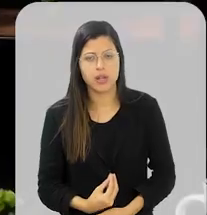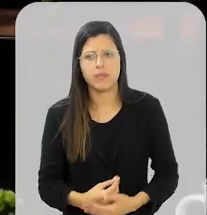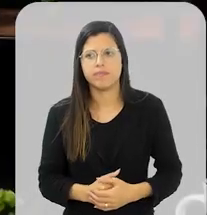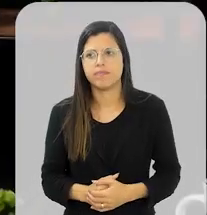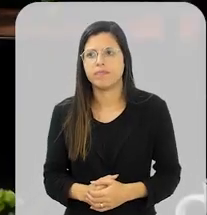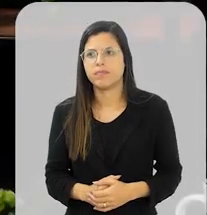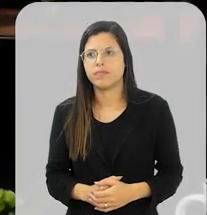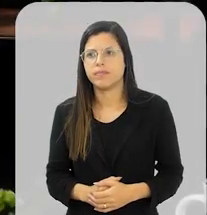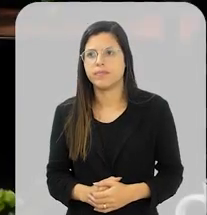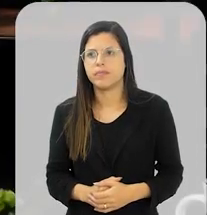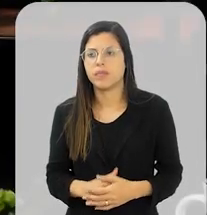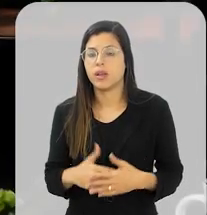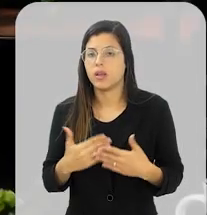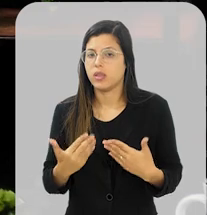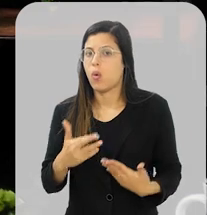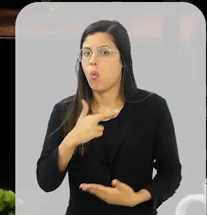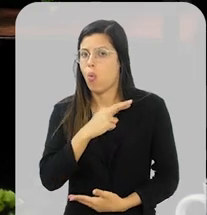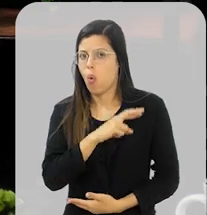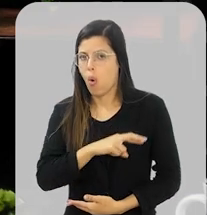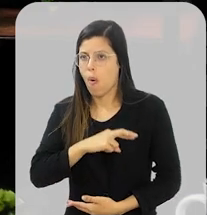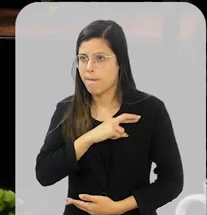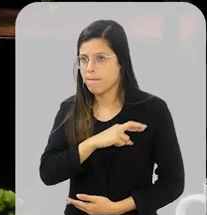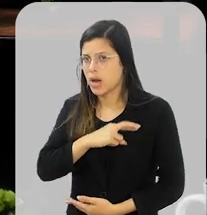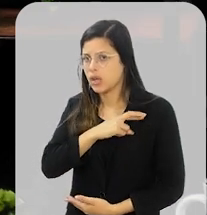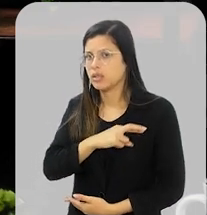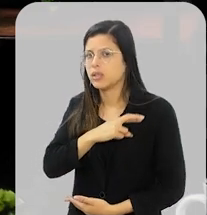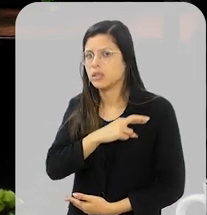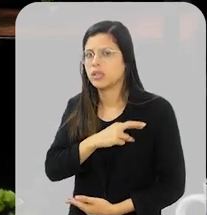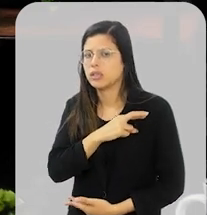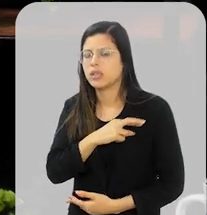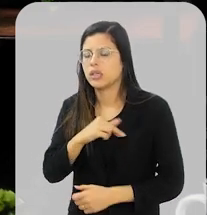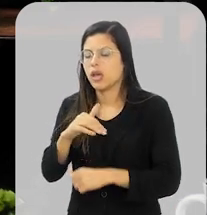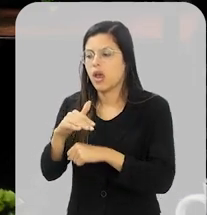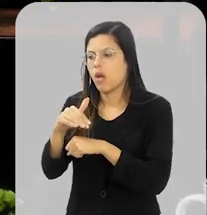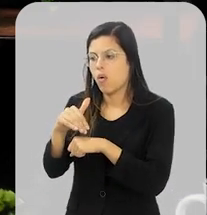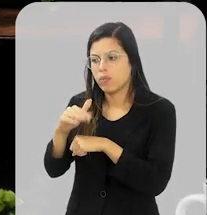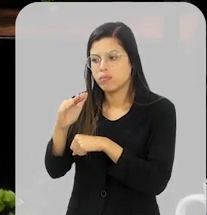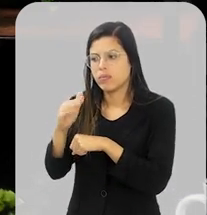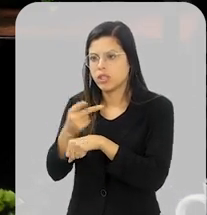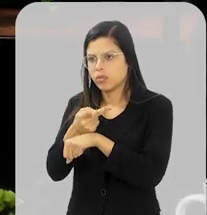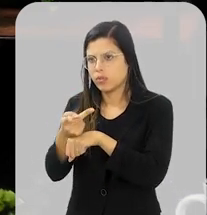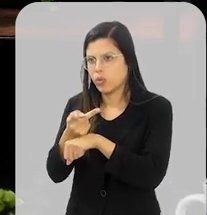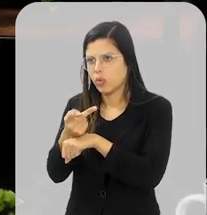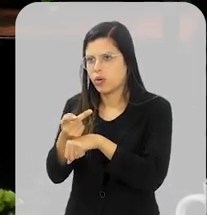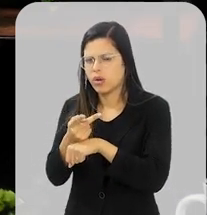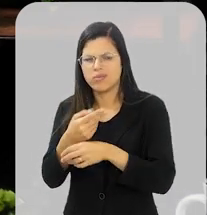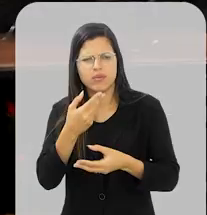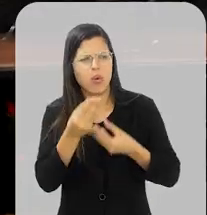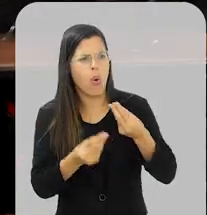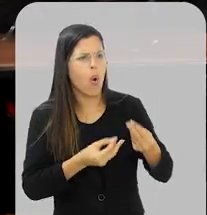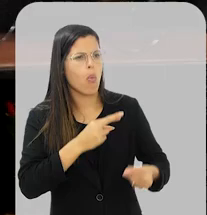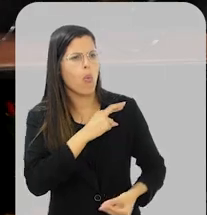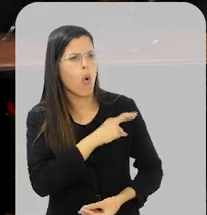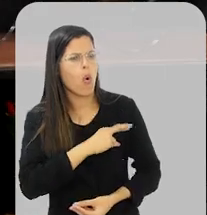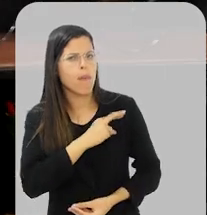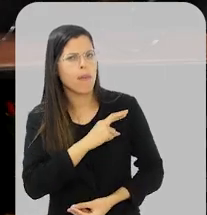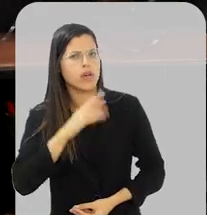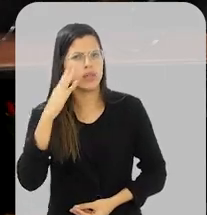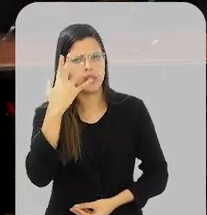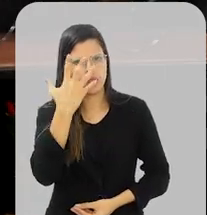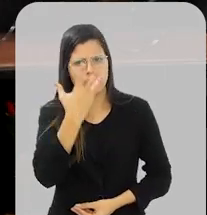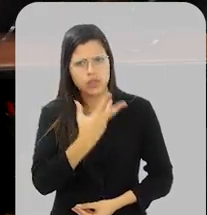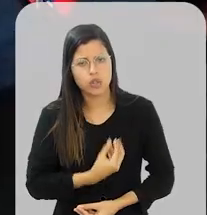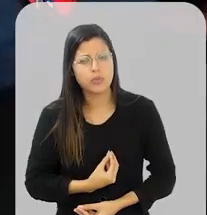romance espírita é o que é mais procurado por todas as religiões. Como assim? Eles querem ler